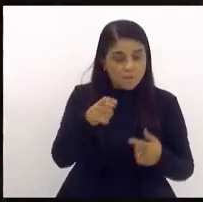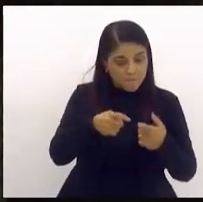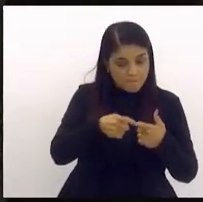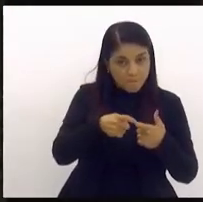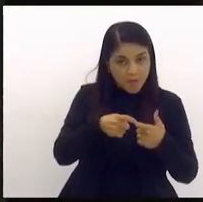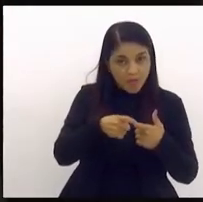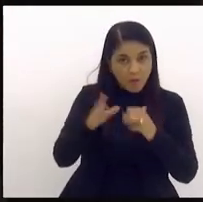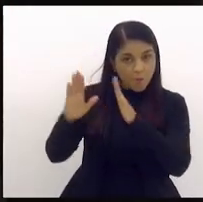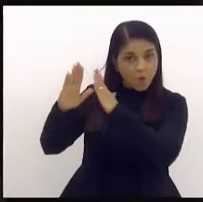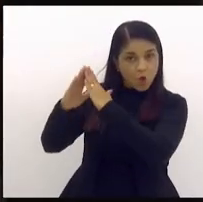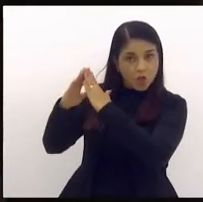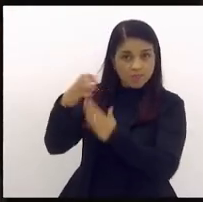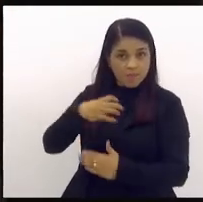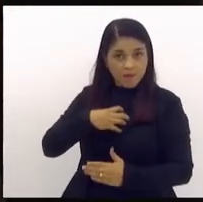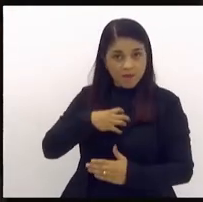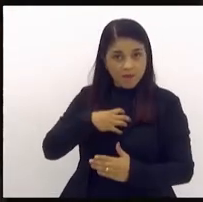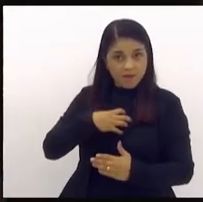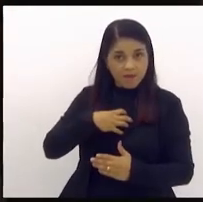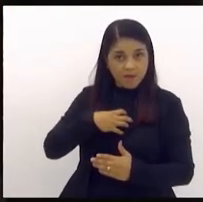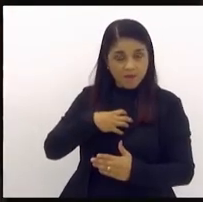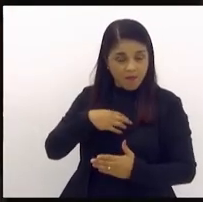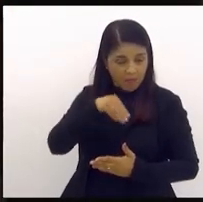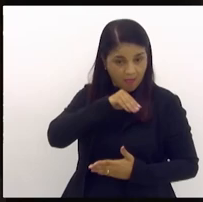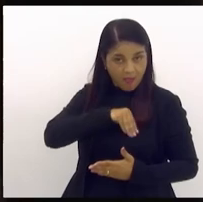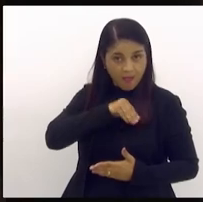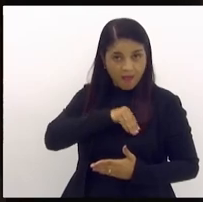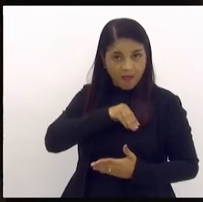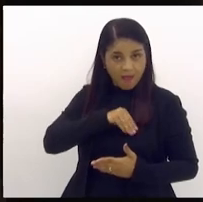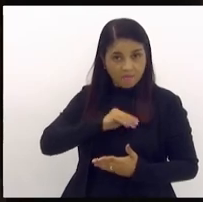na Bahia, recebendo há mais de 2 anos,